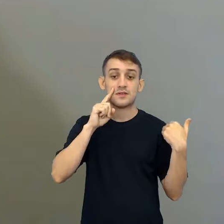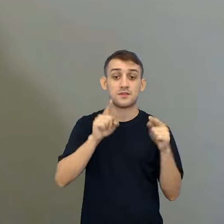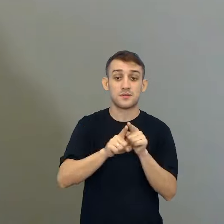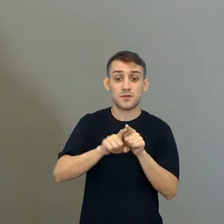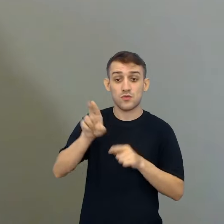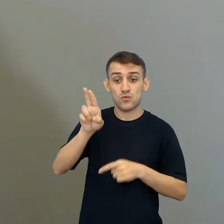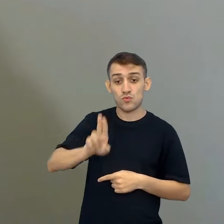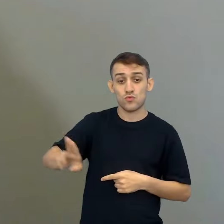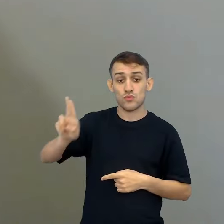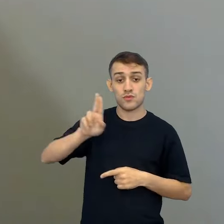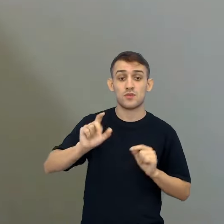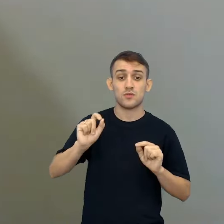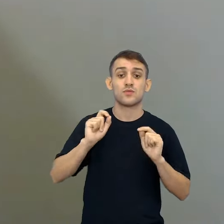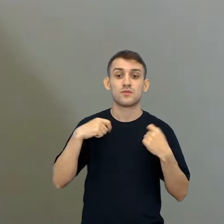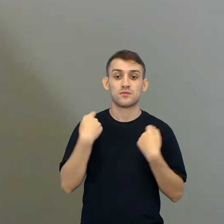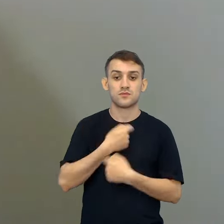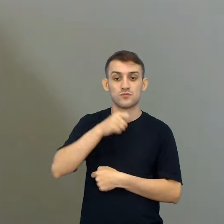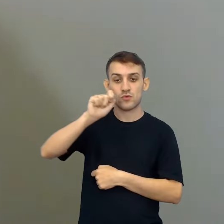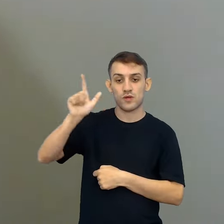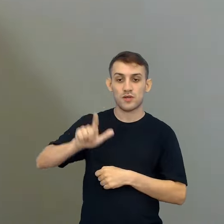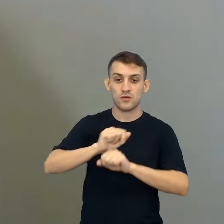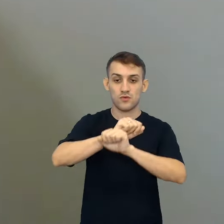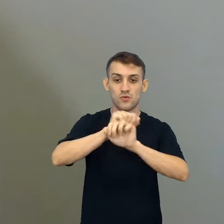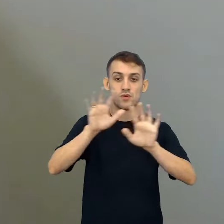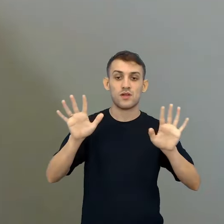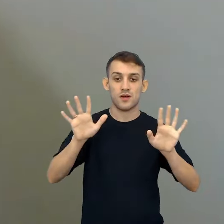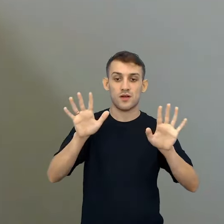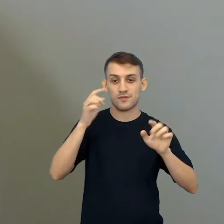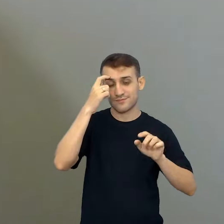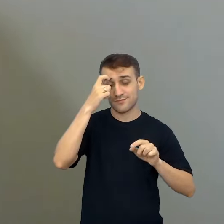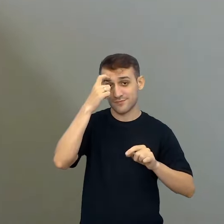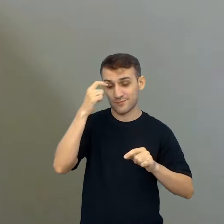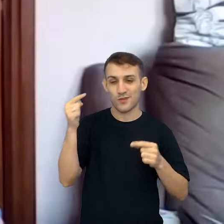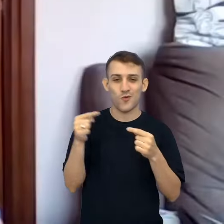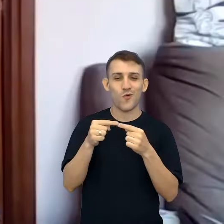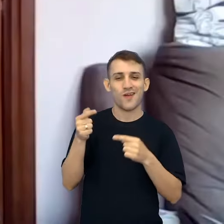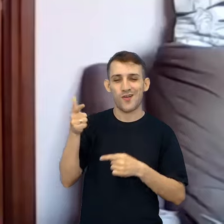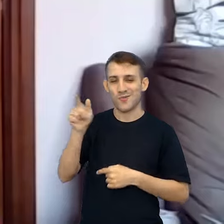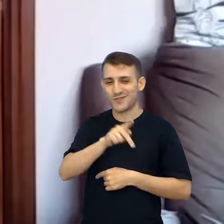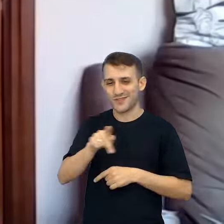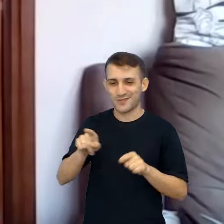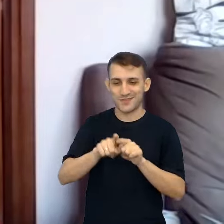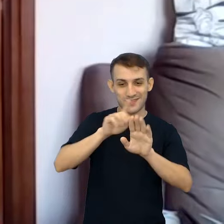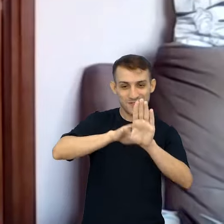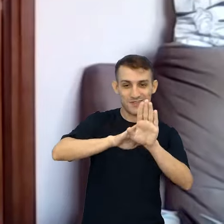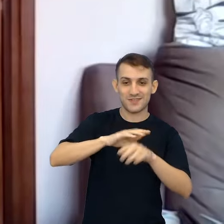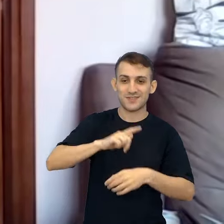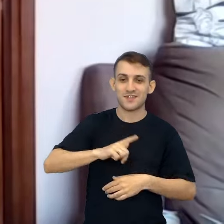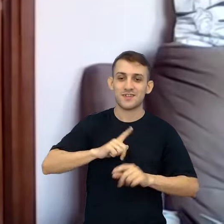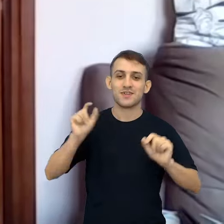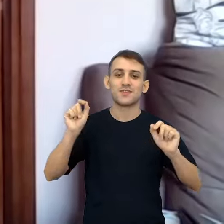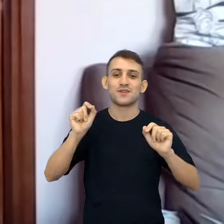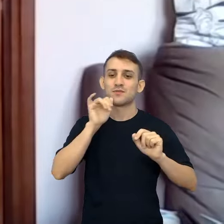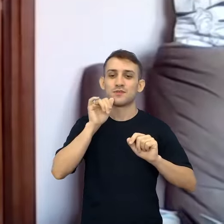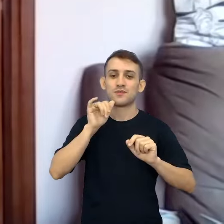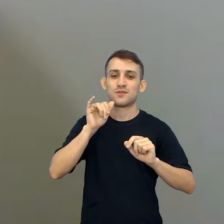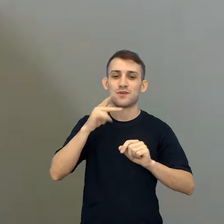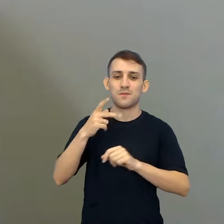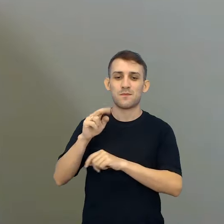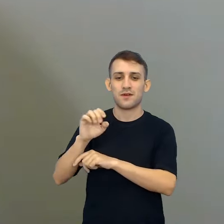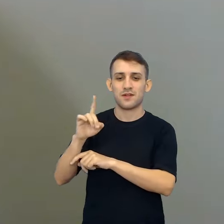estou vestindo, como disse a Rosana, um azul claro, sem combinar, combinamos. Atrás de mim tem aqui uma parede de